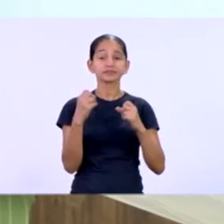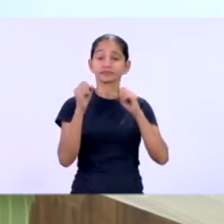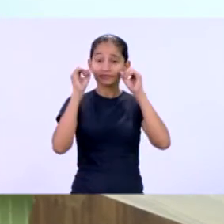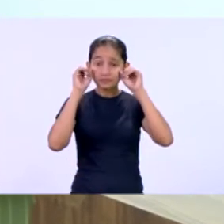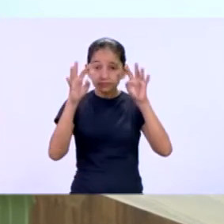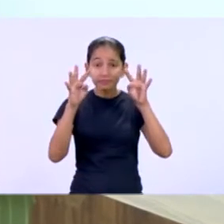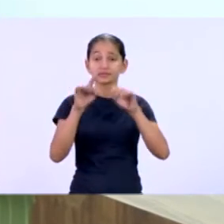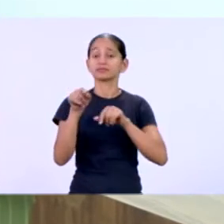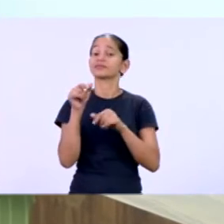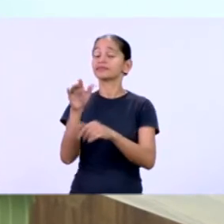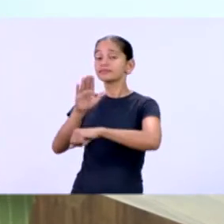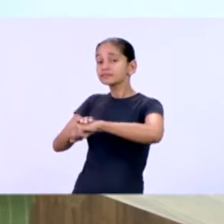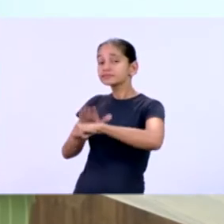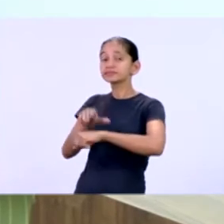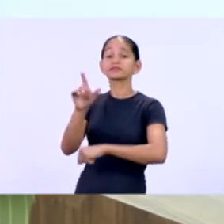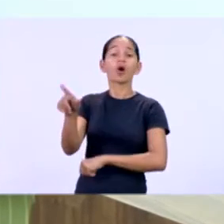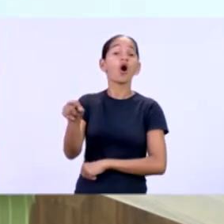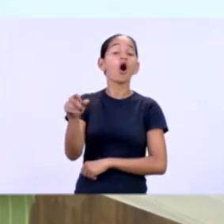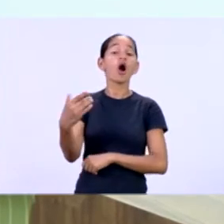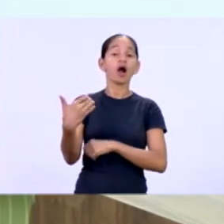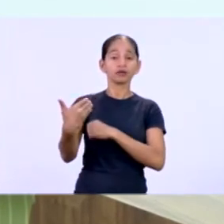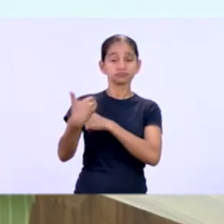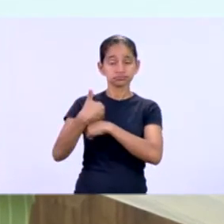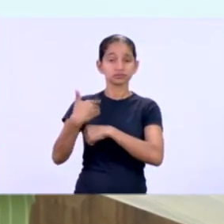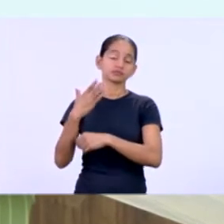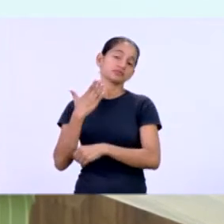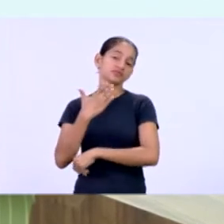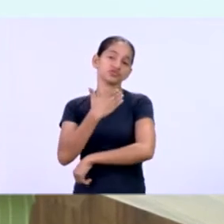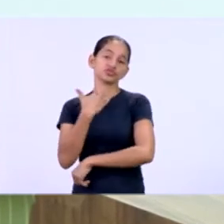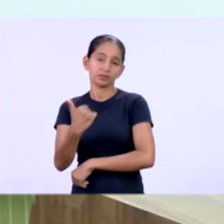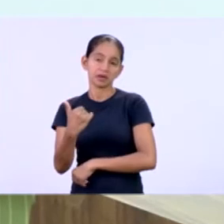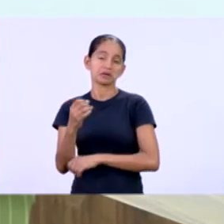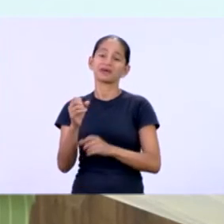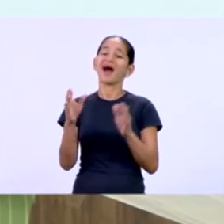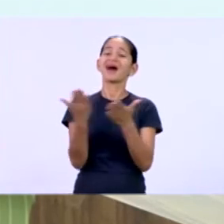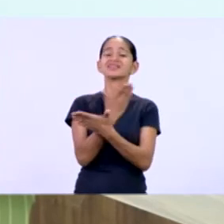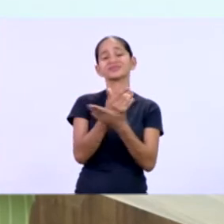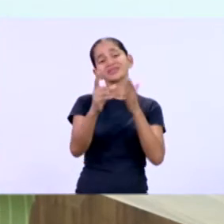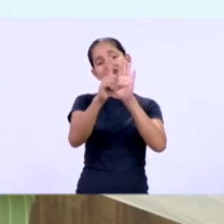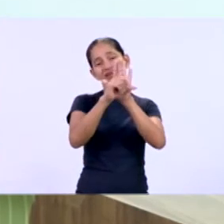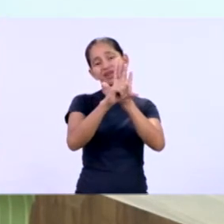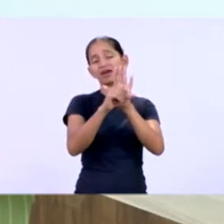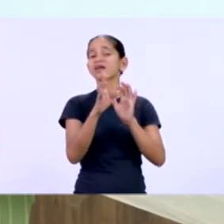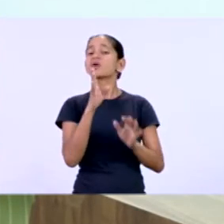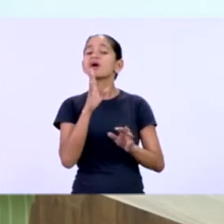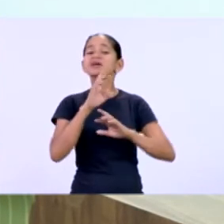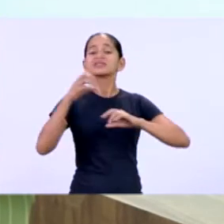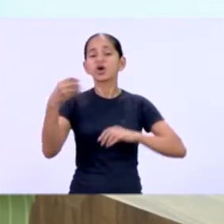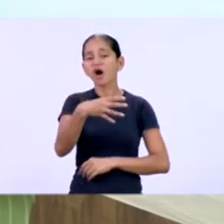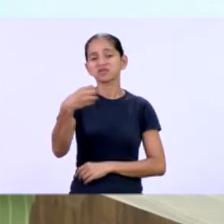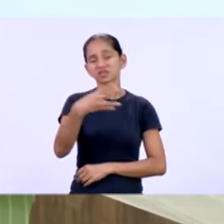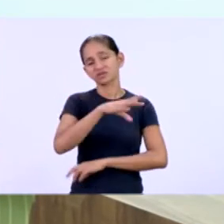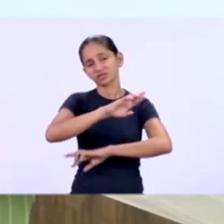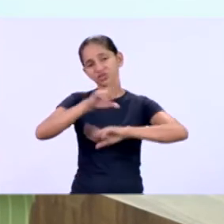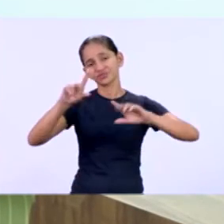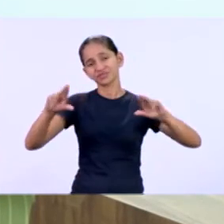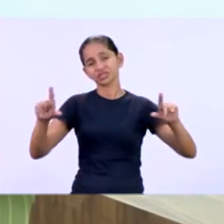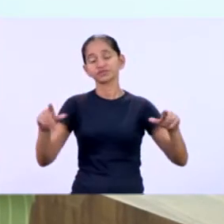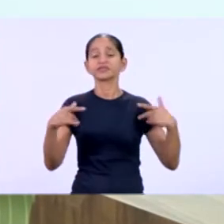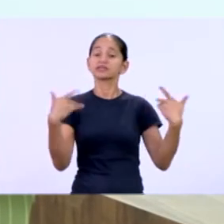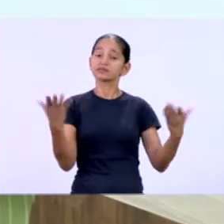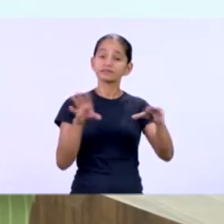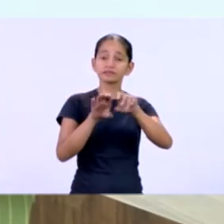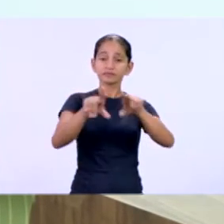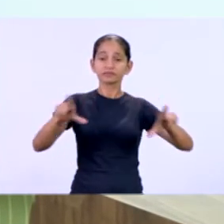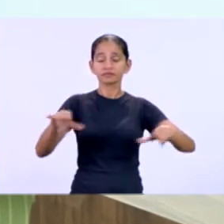de que forma vocês vão ser usados e muita atenção também que a legislação muda a cada dia, a gente tem que ir atualizando. A formação de vocês